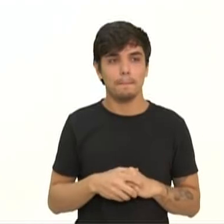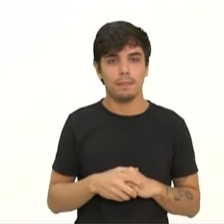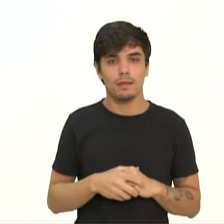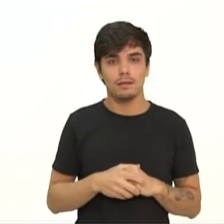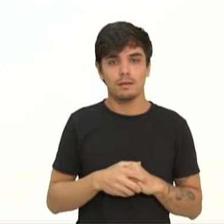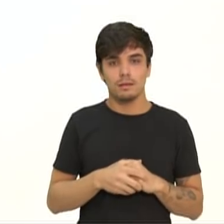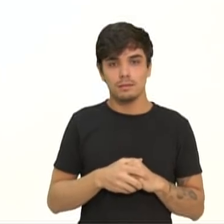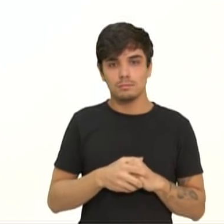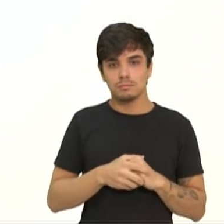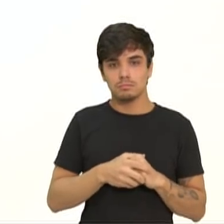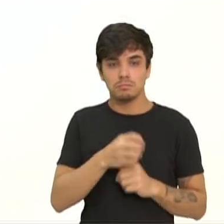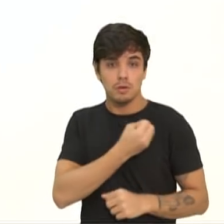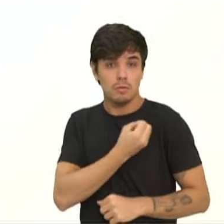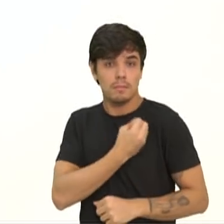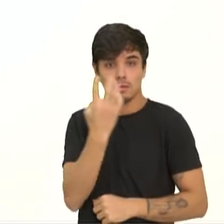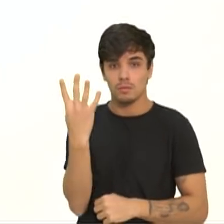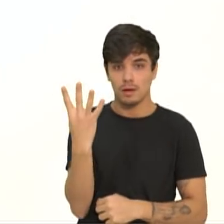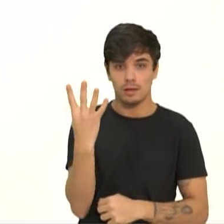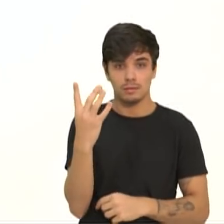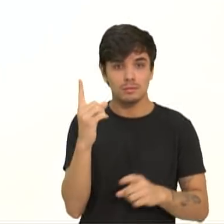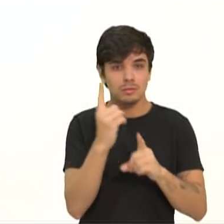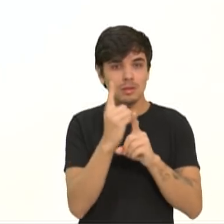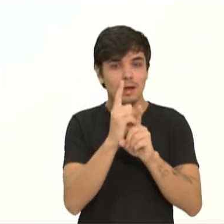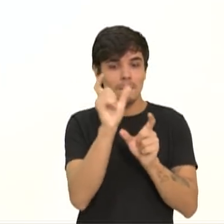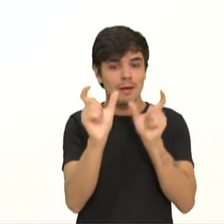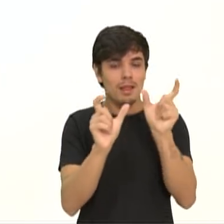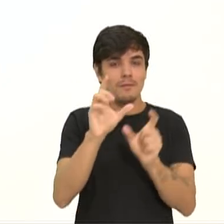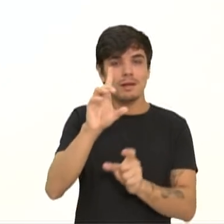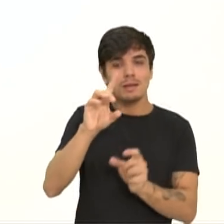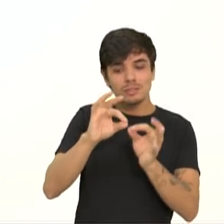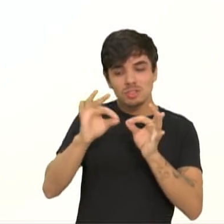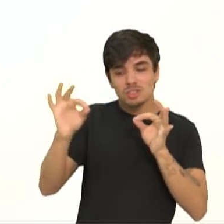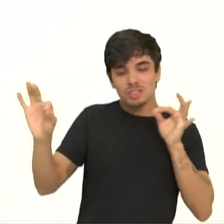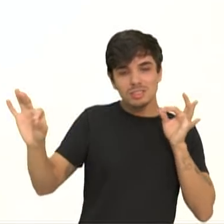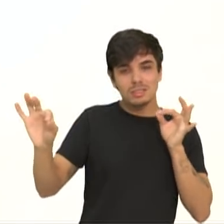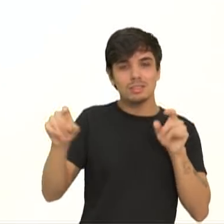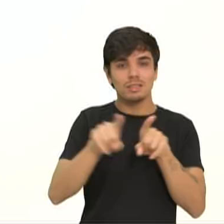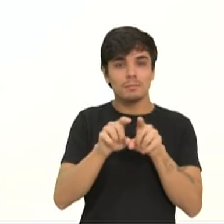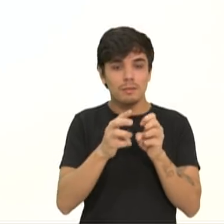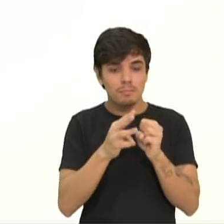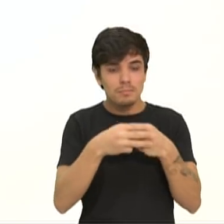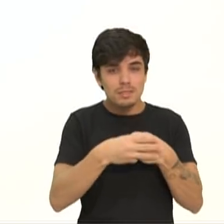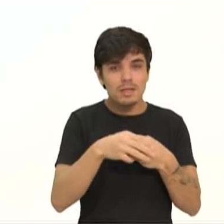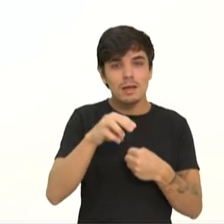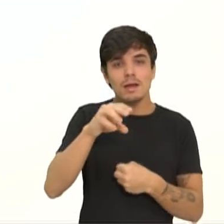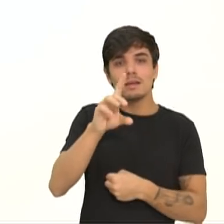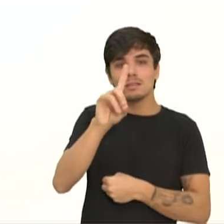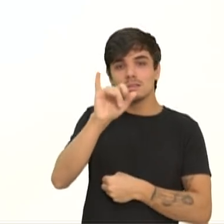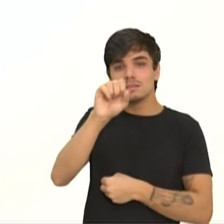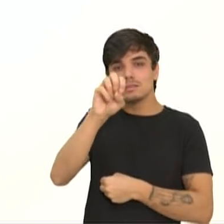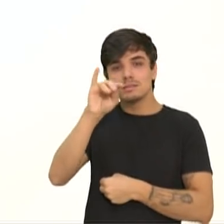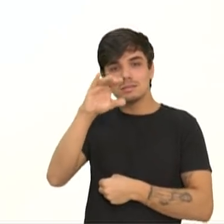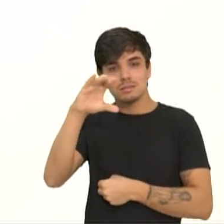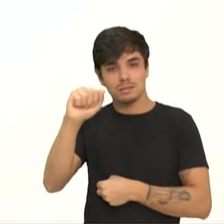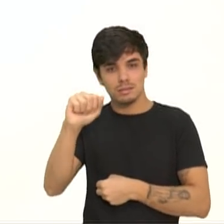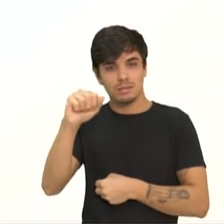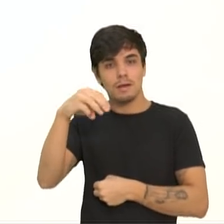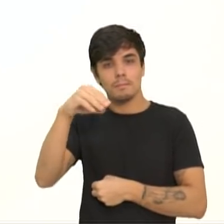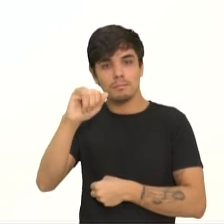Número 4, encontramos a palavra distância e mistérios, certo? Distância e